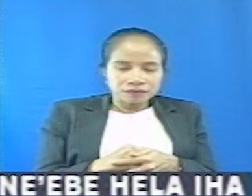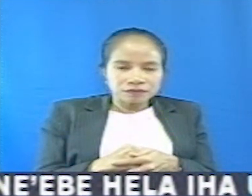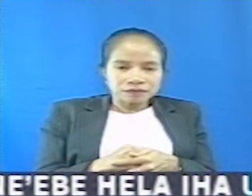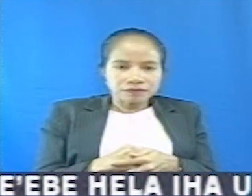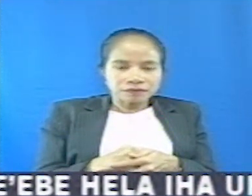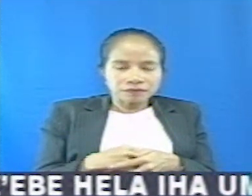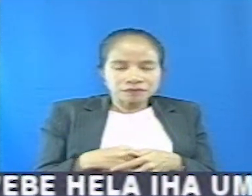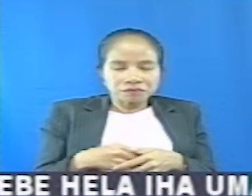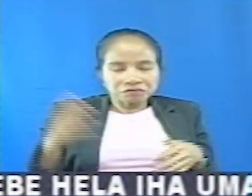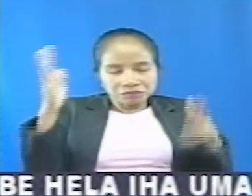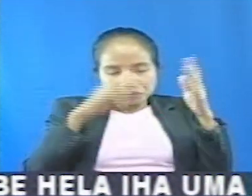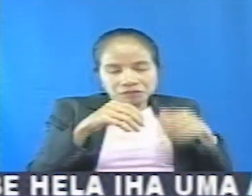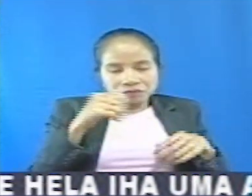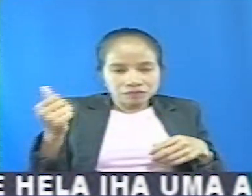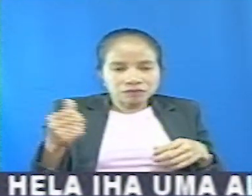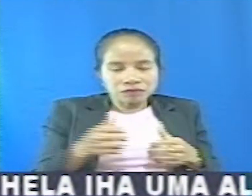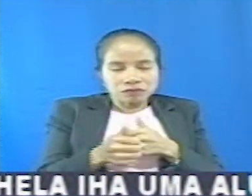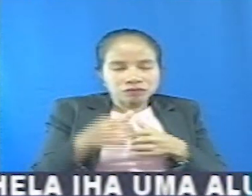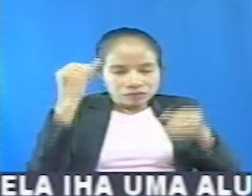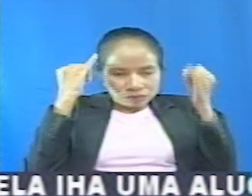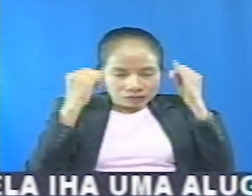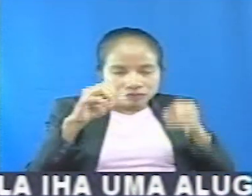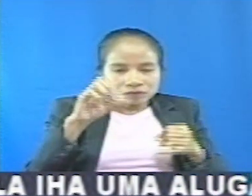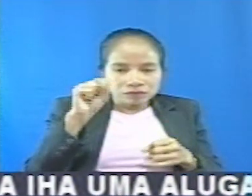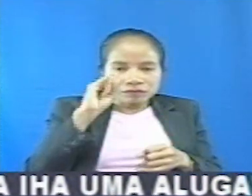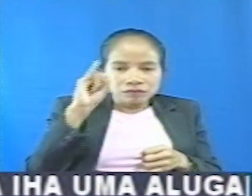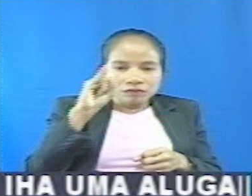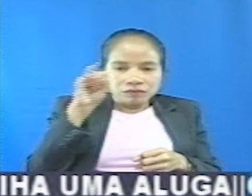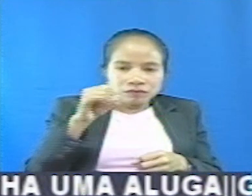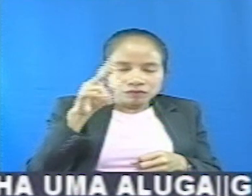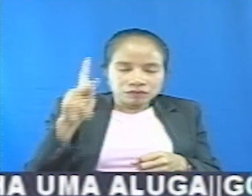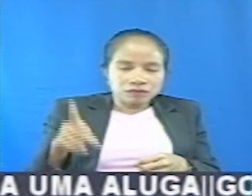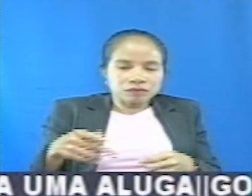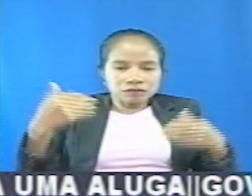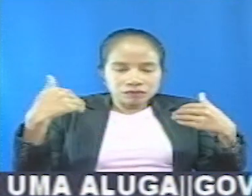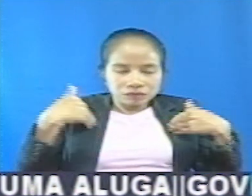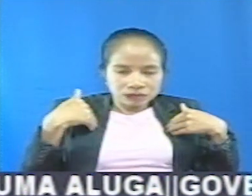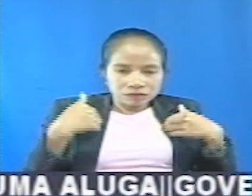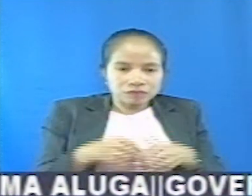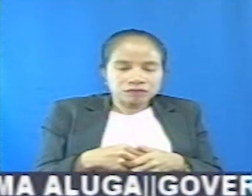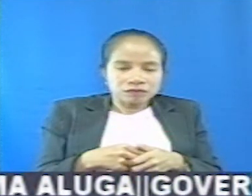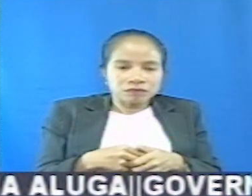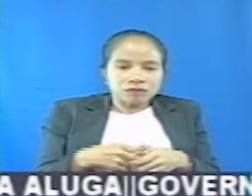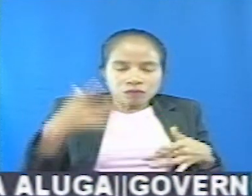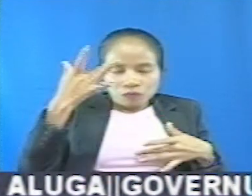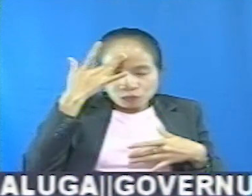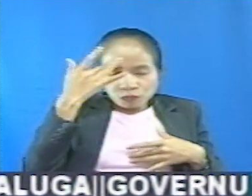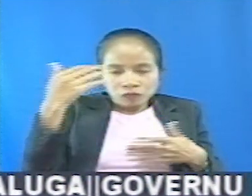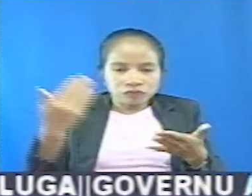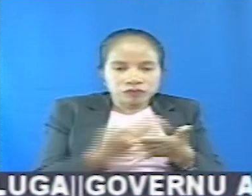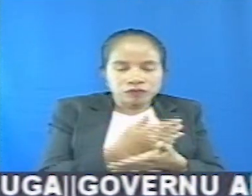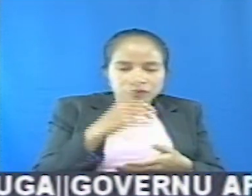Situação selo. Tuir informação husi CIZK katak iha ona caso moderno ida